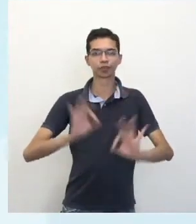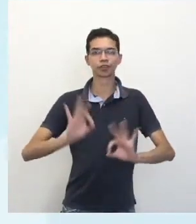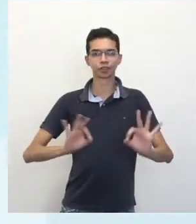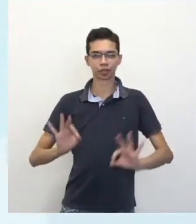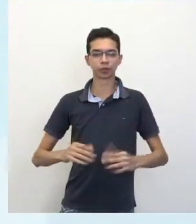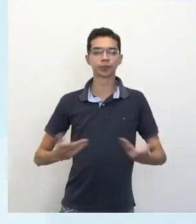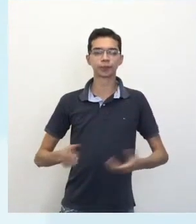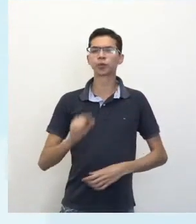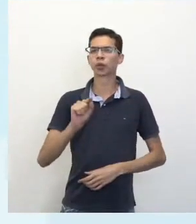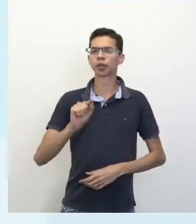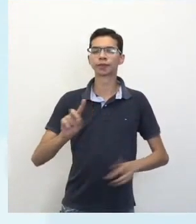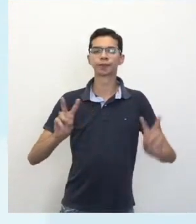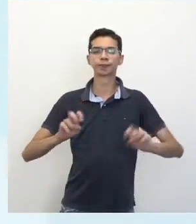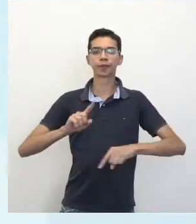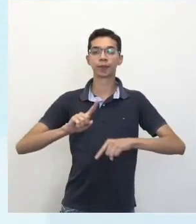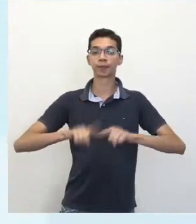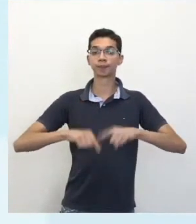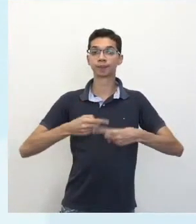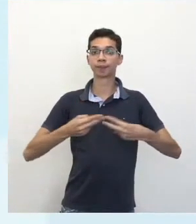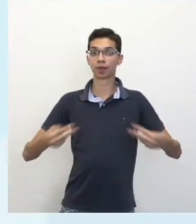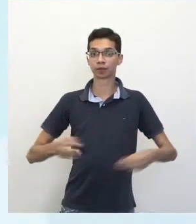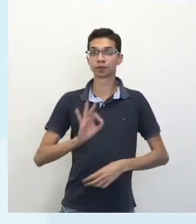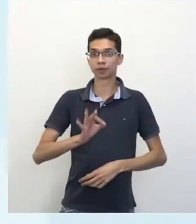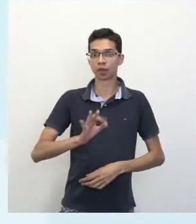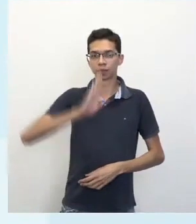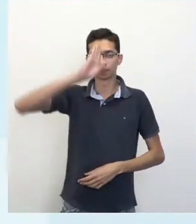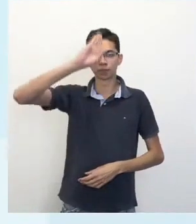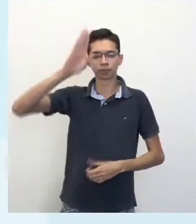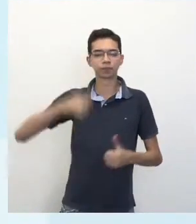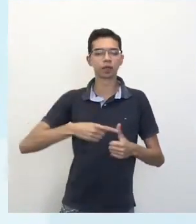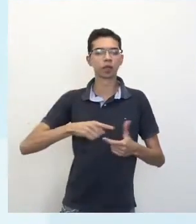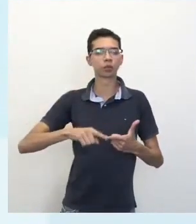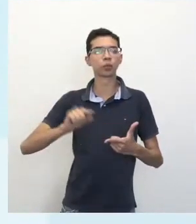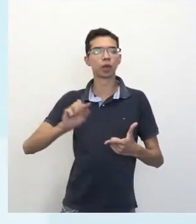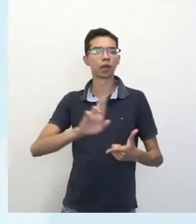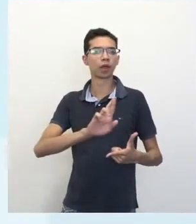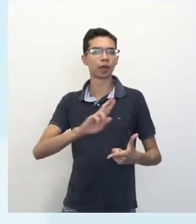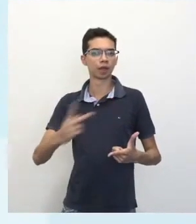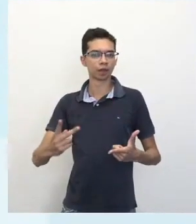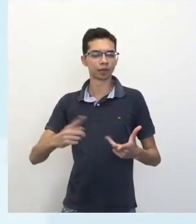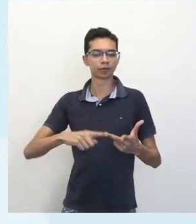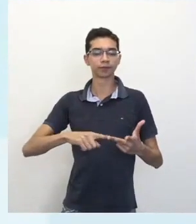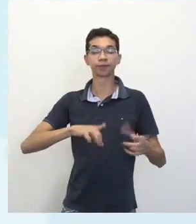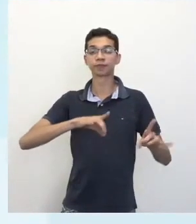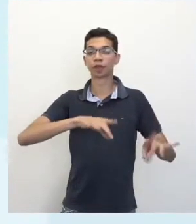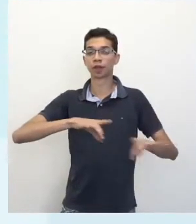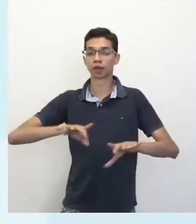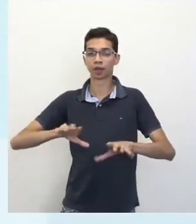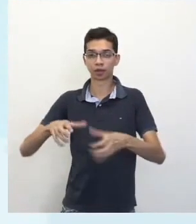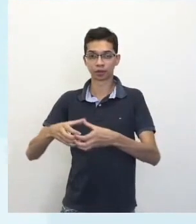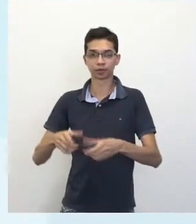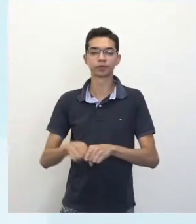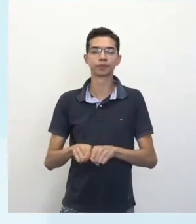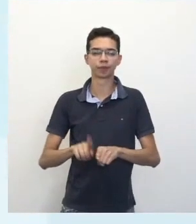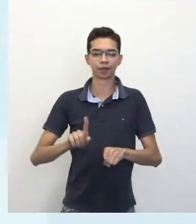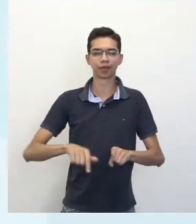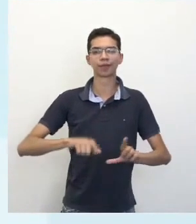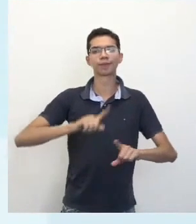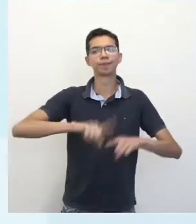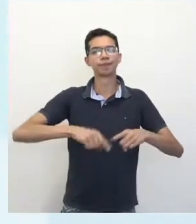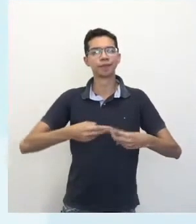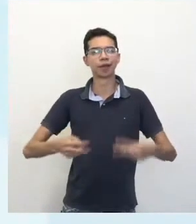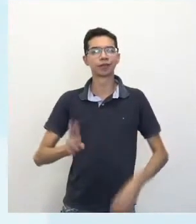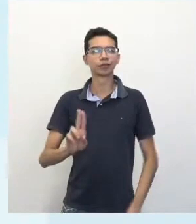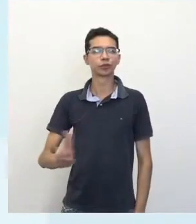elementos são elementos materiais, primeiramente, né? Que aí a gente inclui recursos humanos, técnicos, né? Que aí é ferramenta, é